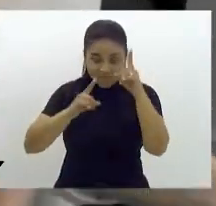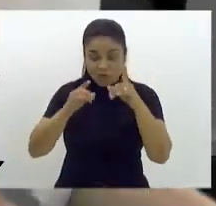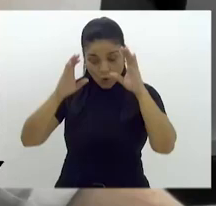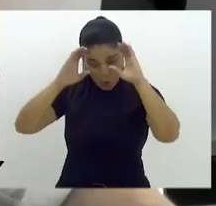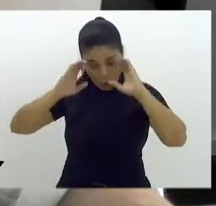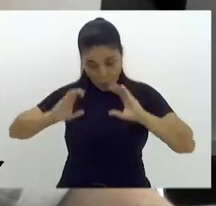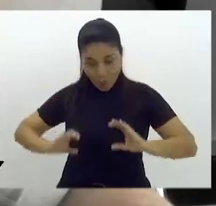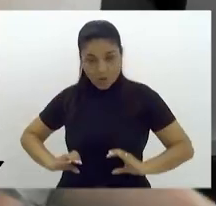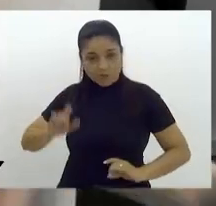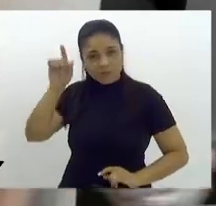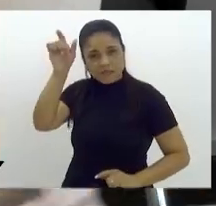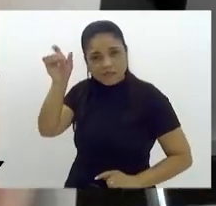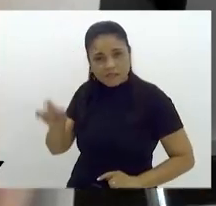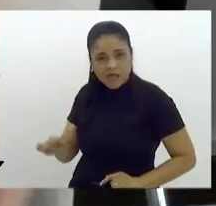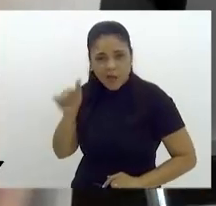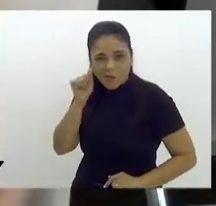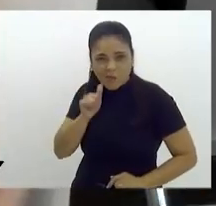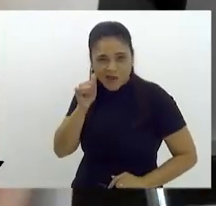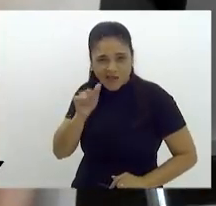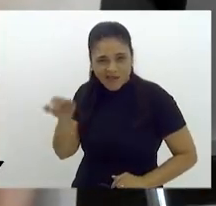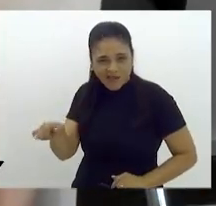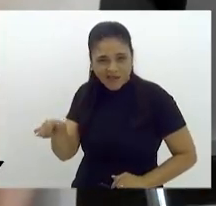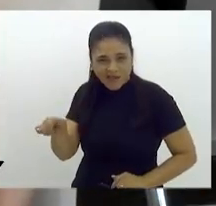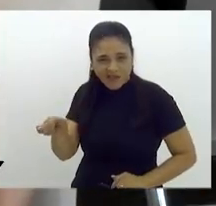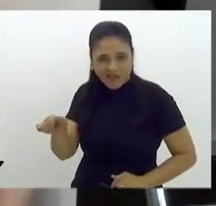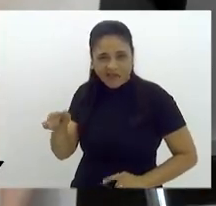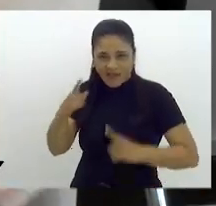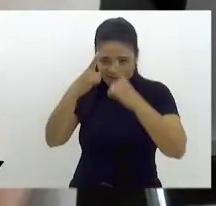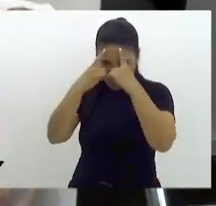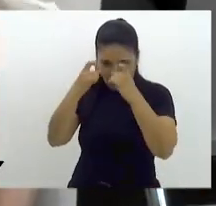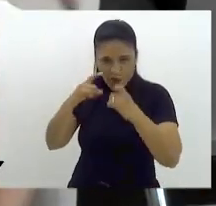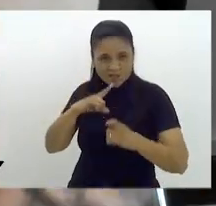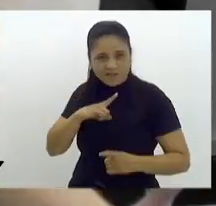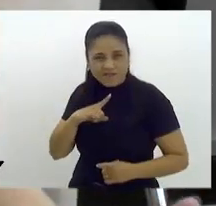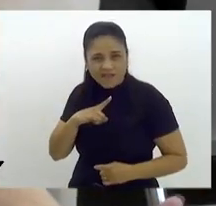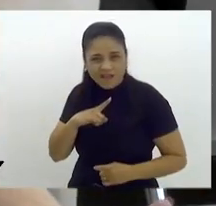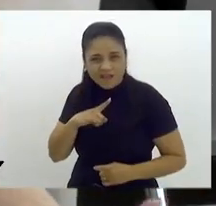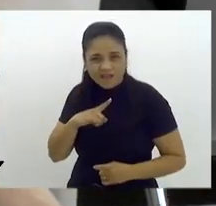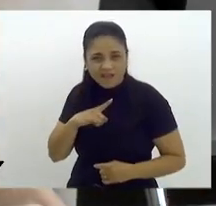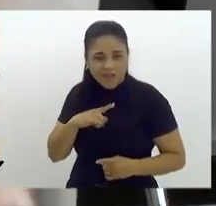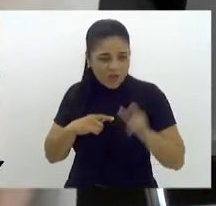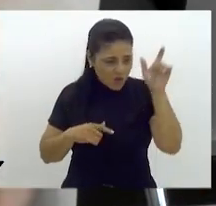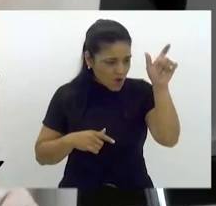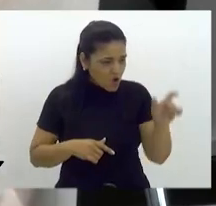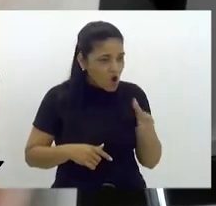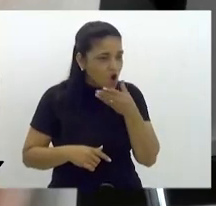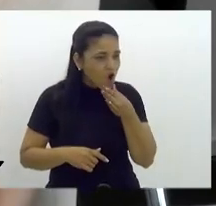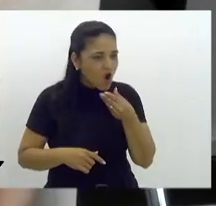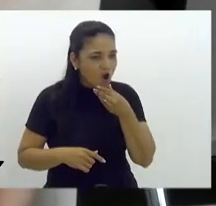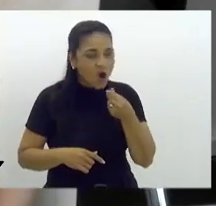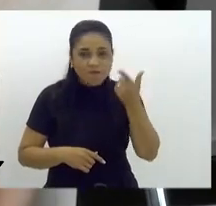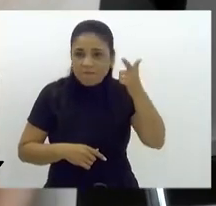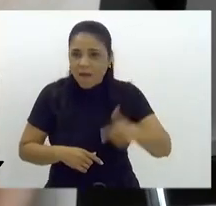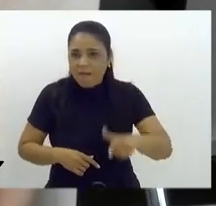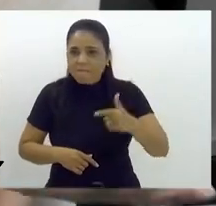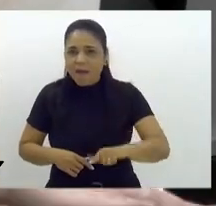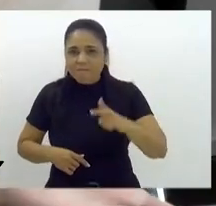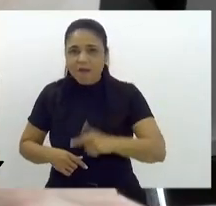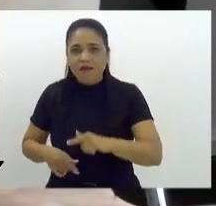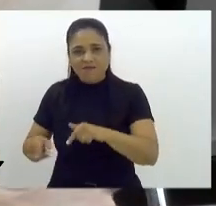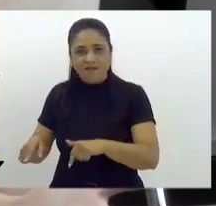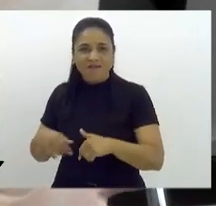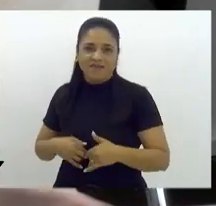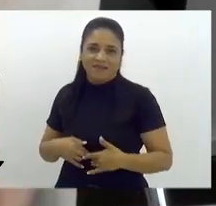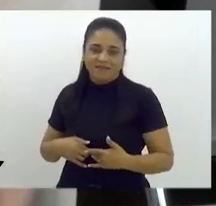comportamento da mulher é que causa violência isso aí o agressor repete isso é uma constante muitas mulheres